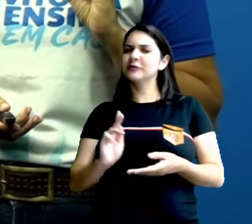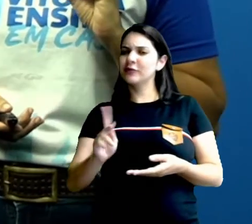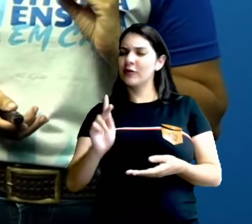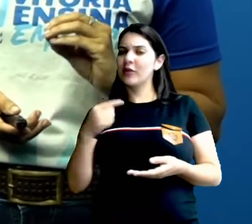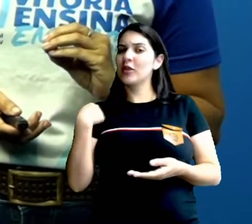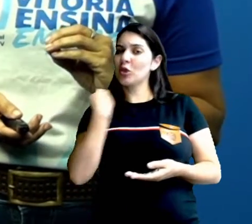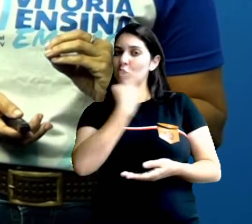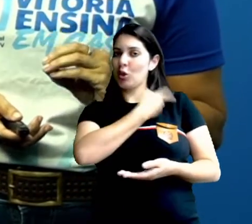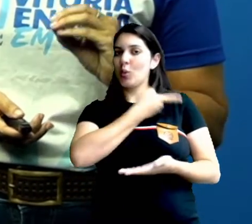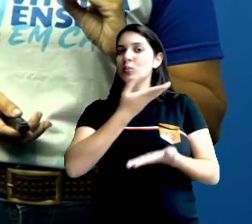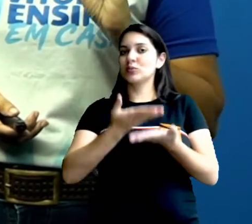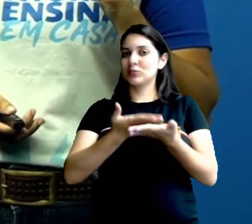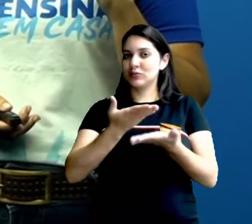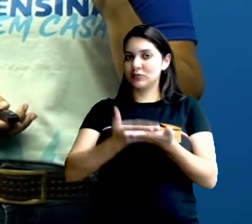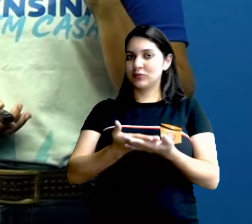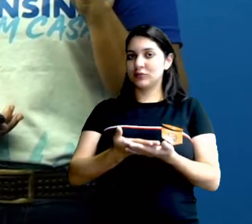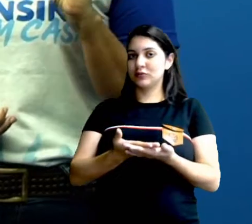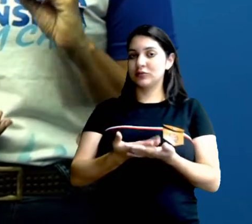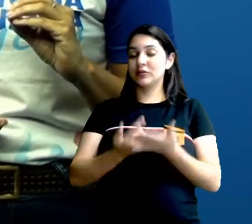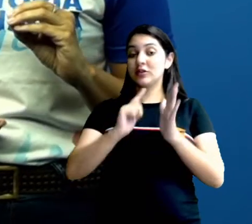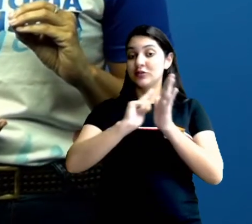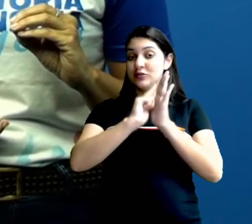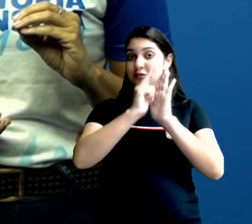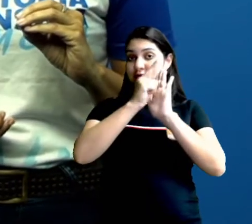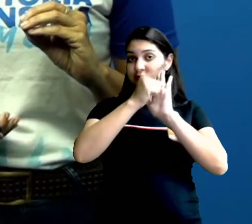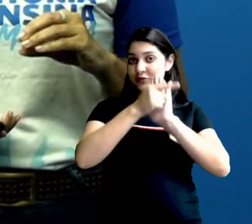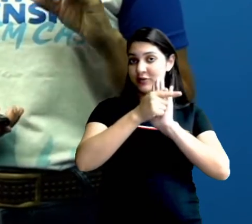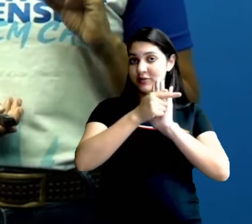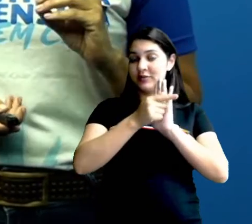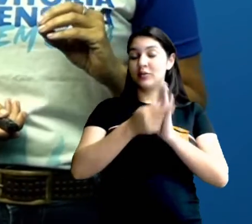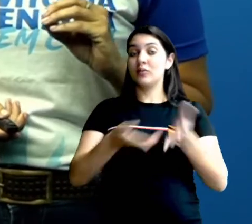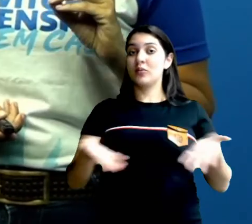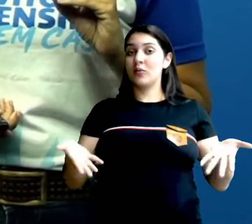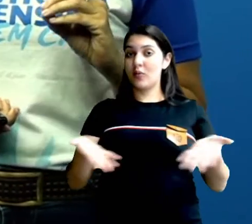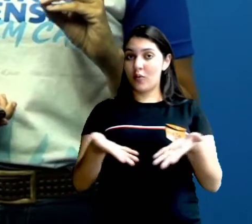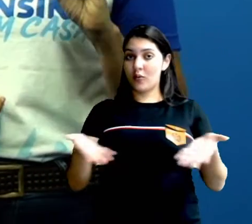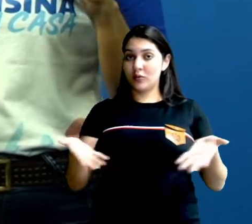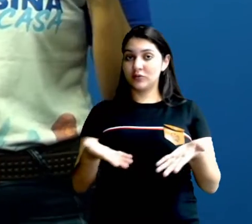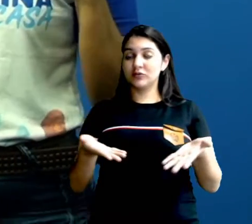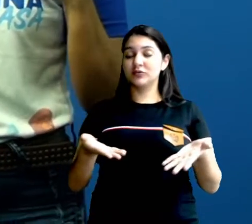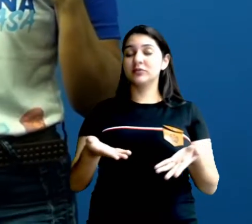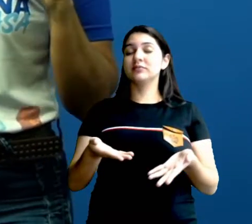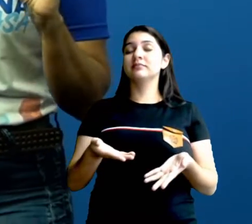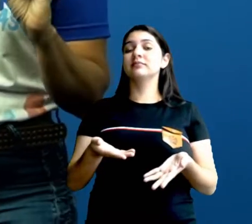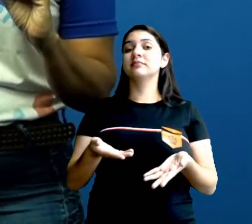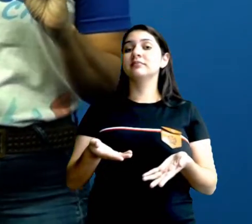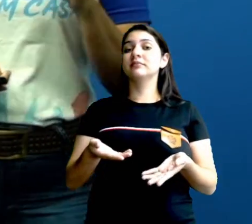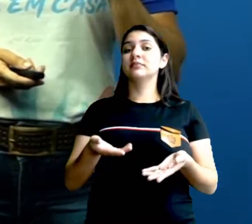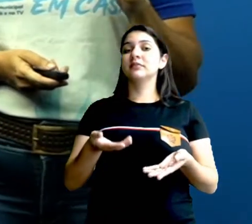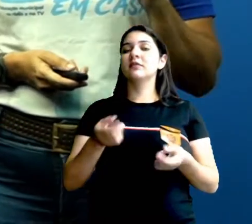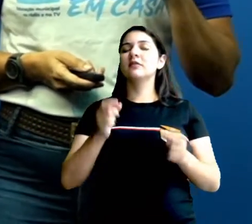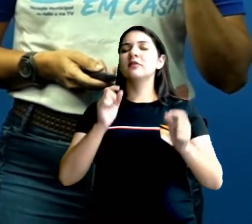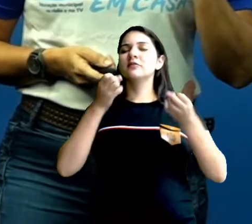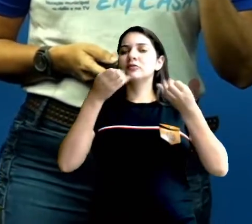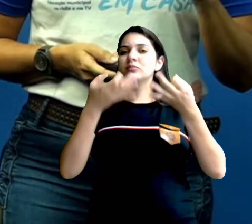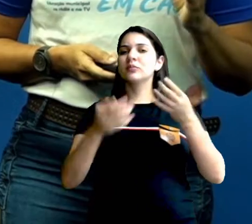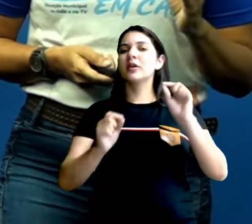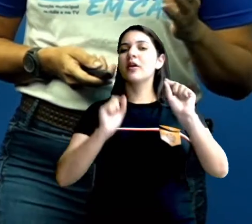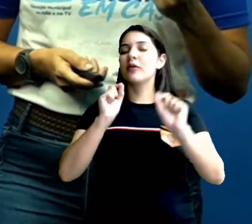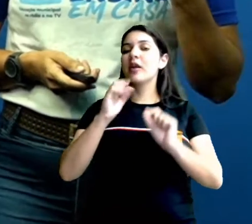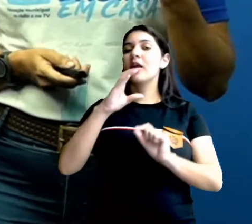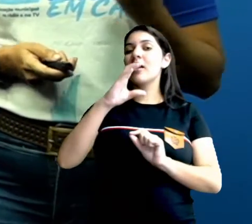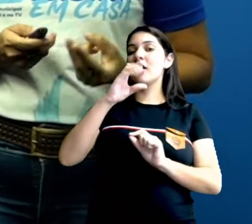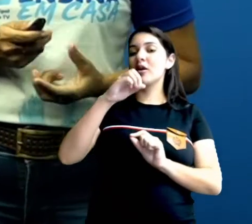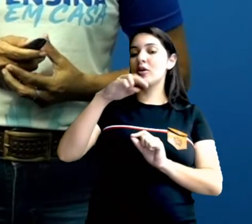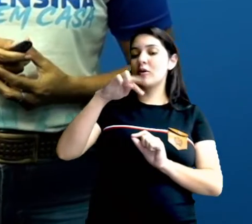aos nossos estudos de gênero. Hoje nós vamos para conto, vamos continuar com